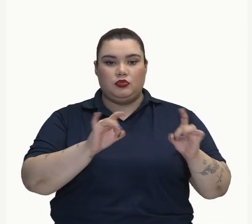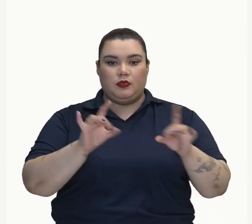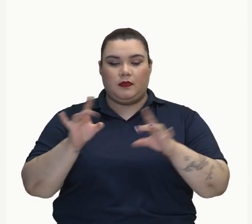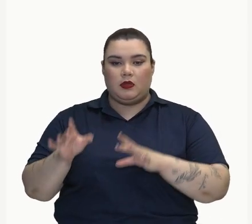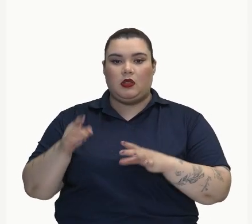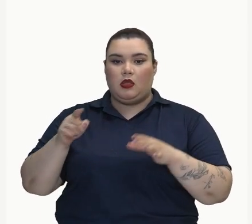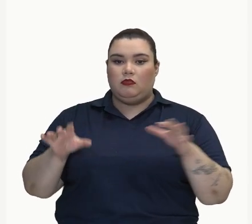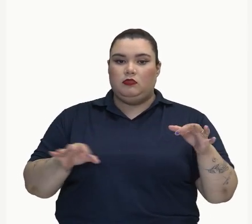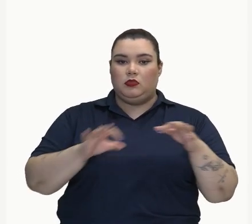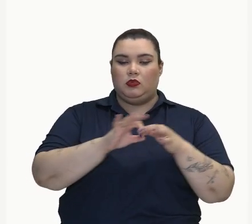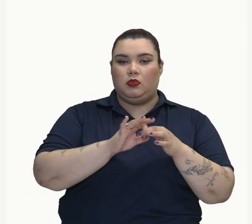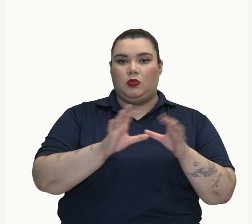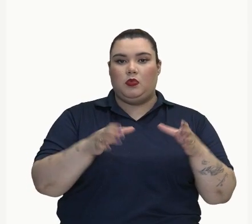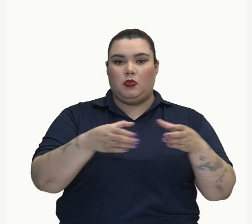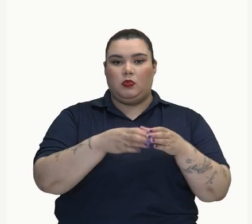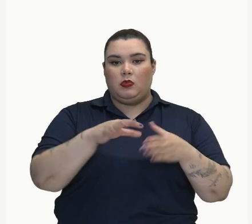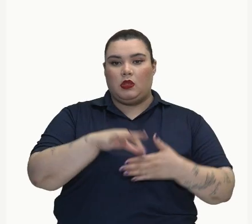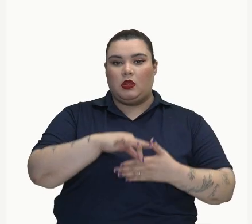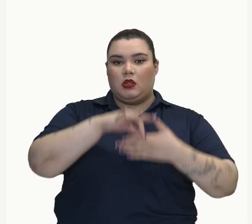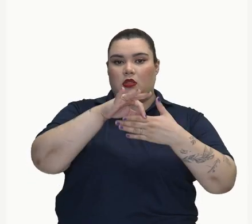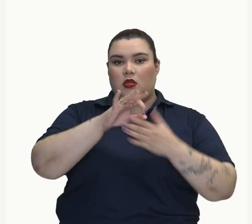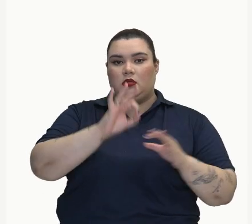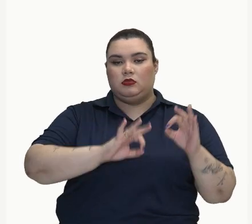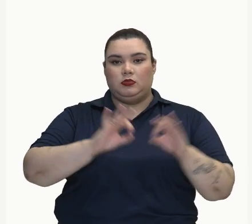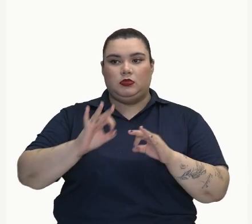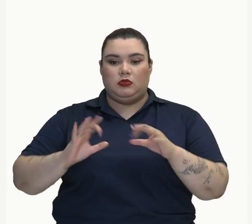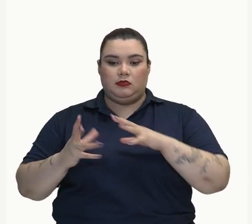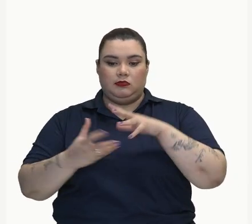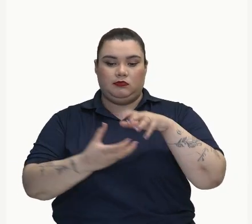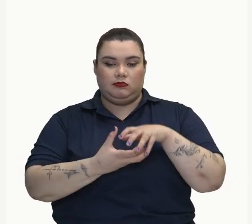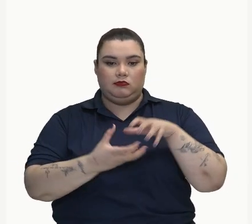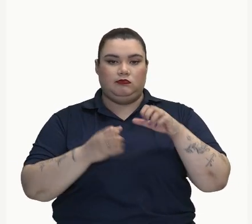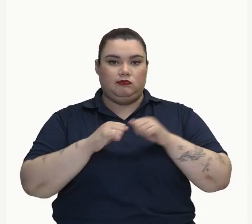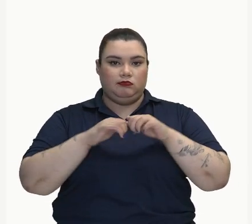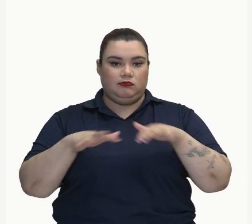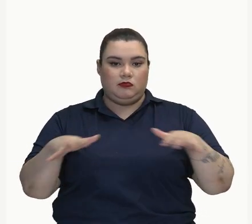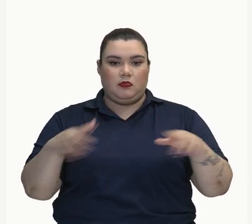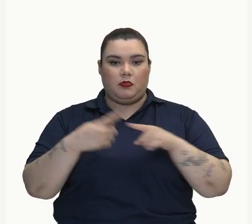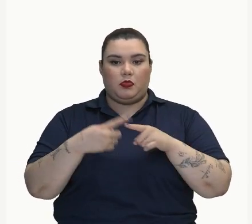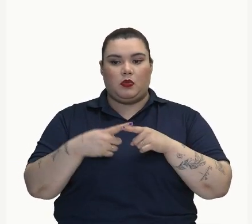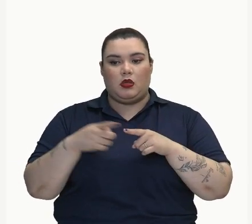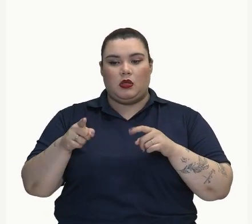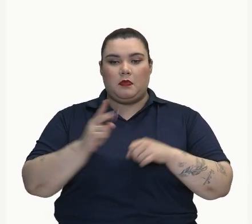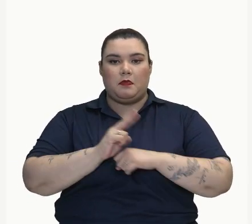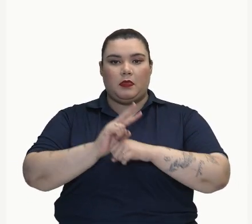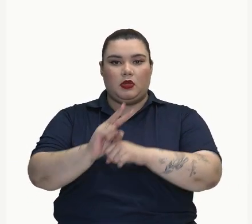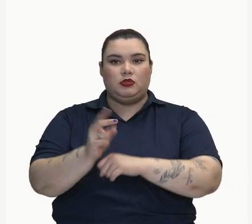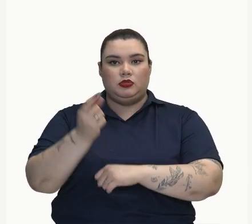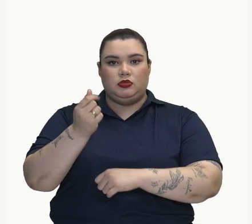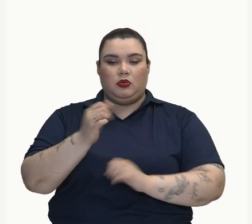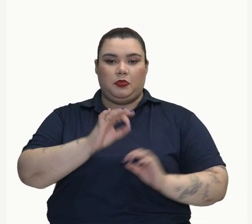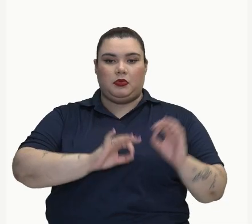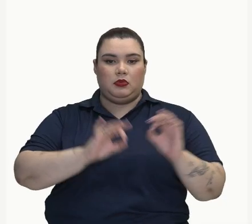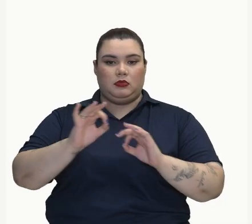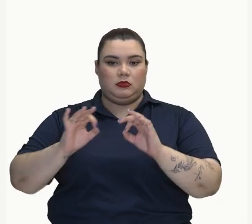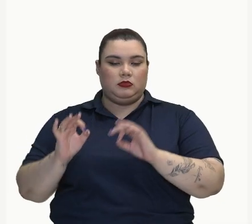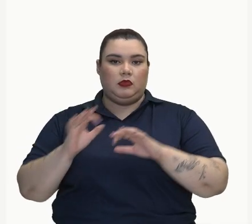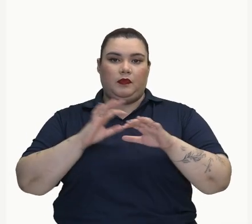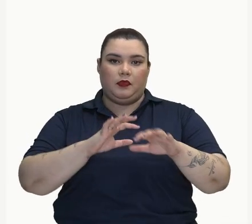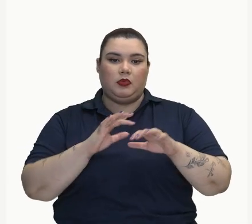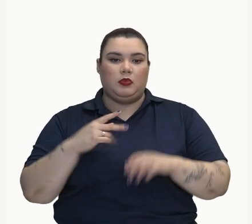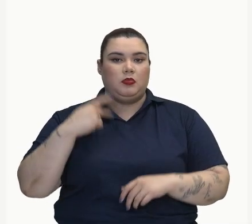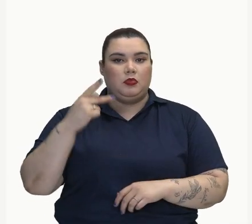desse grupo de lideranças. Por quê? São eles que emprestam dinheiro, eles que organizam o comércio mundial e influenciam